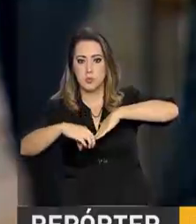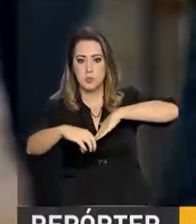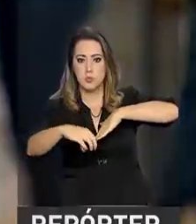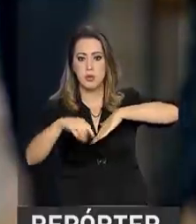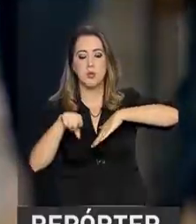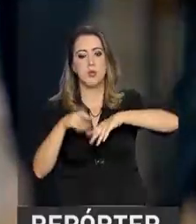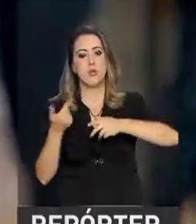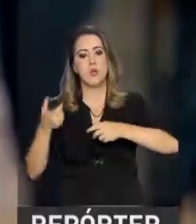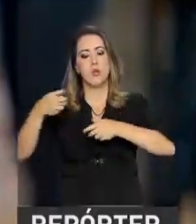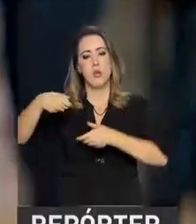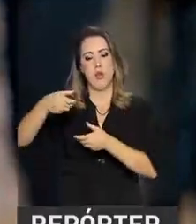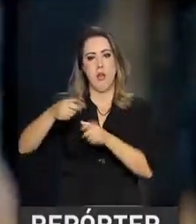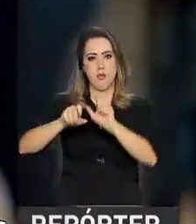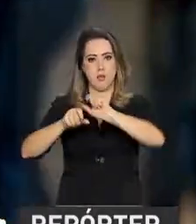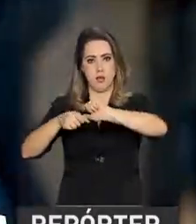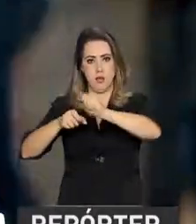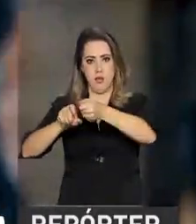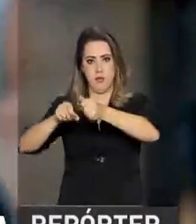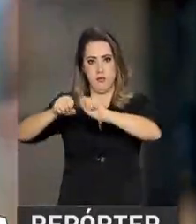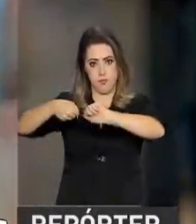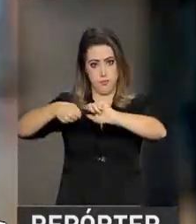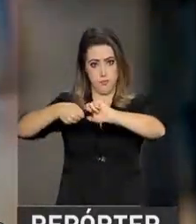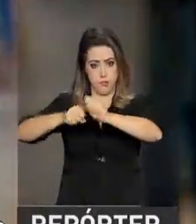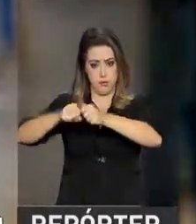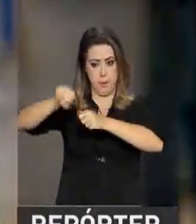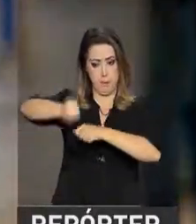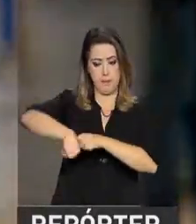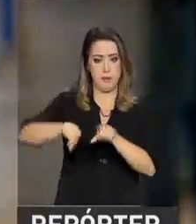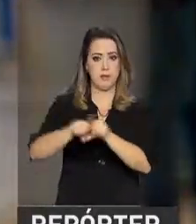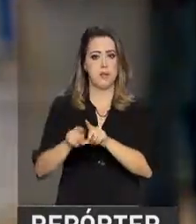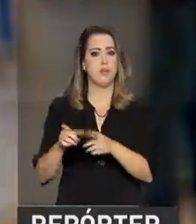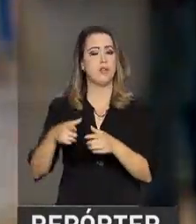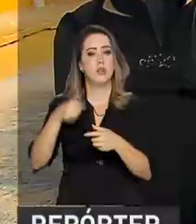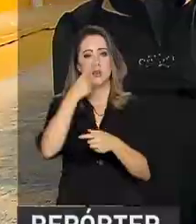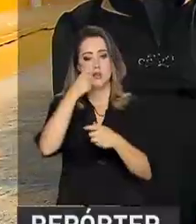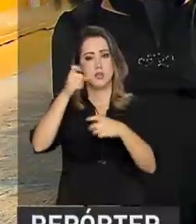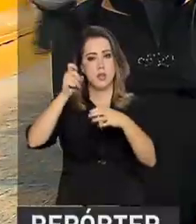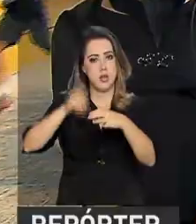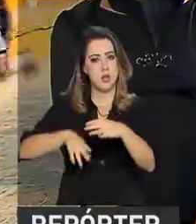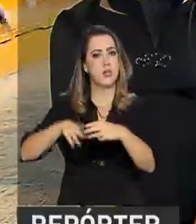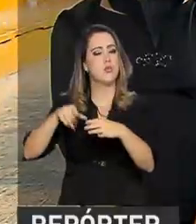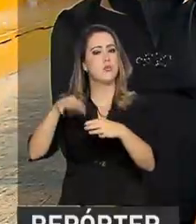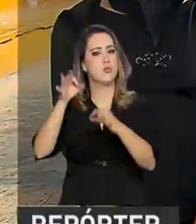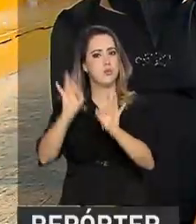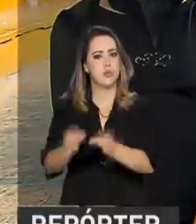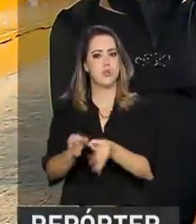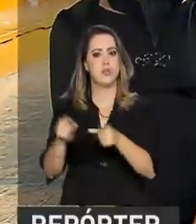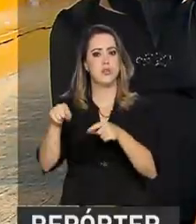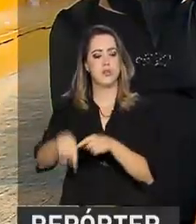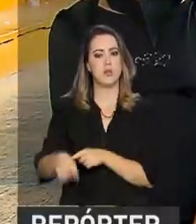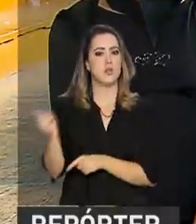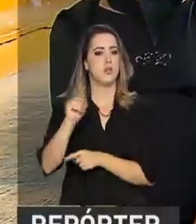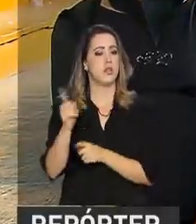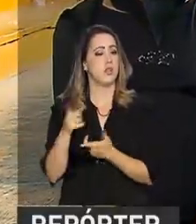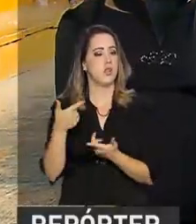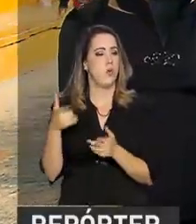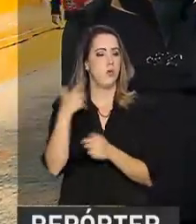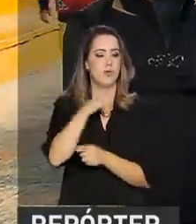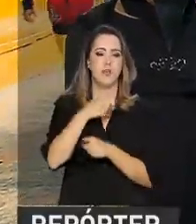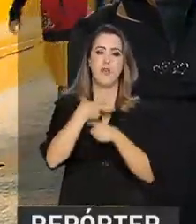tanto as latinhas por lixo no lixo tanto as lixeiras aqui não há que ele não tem